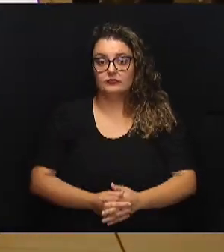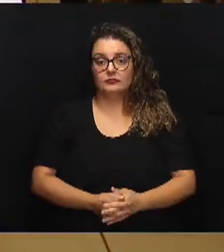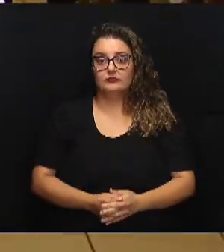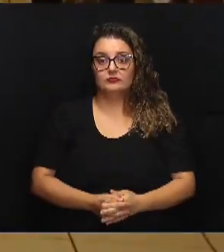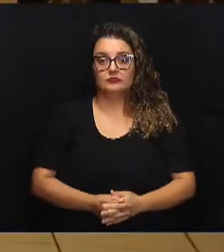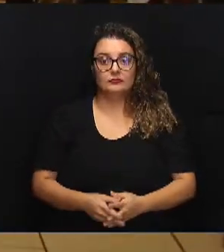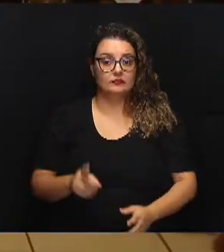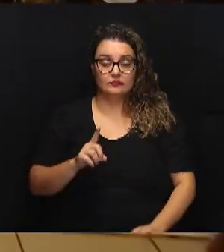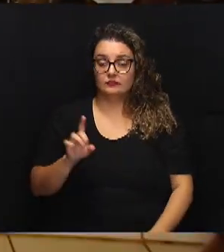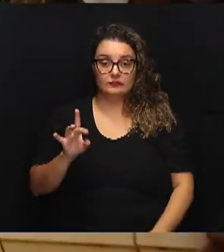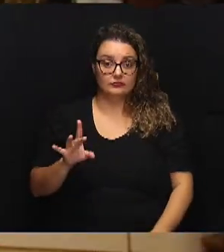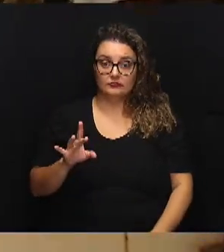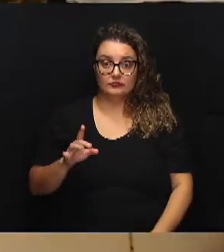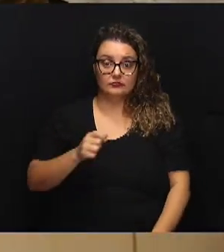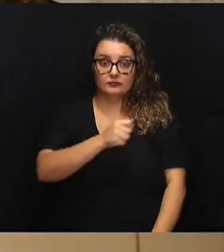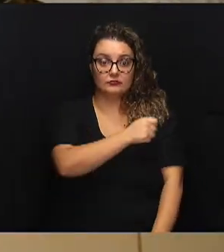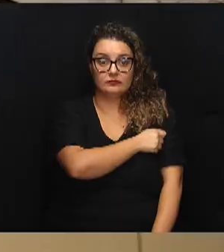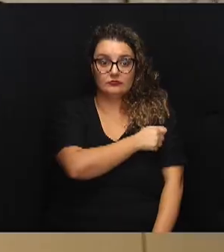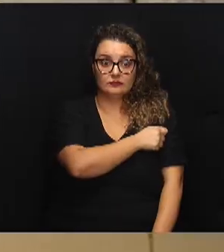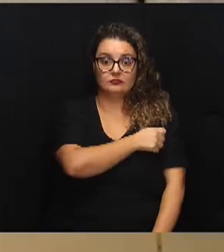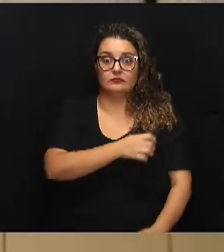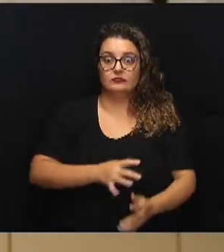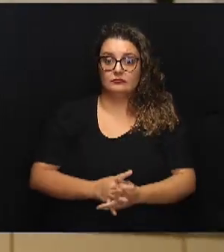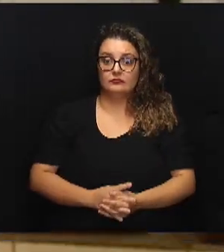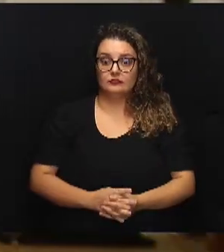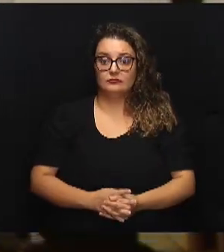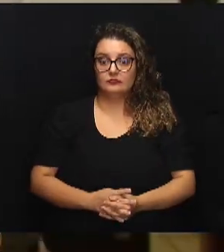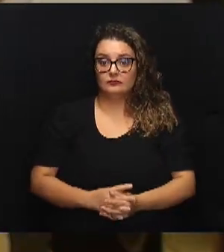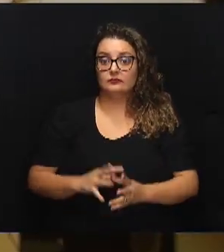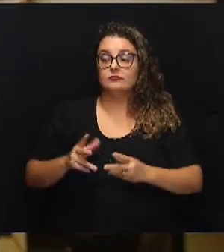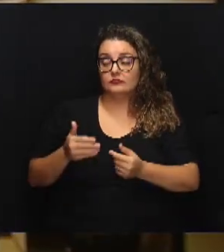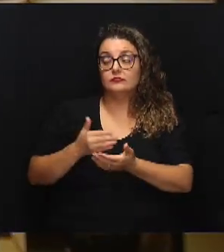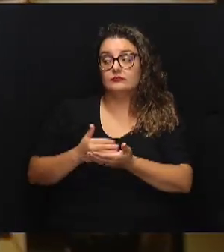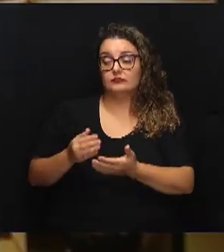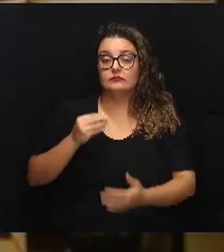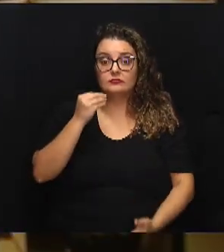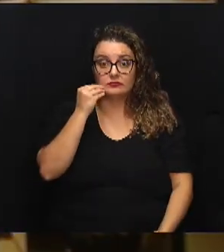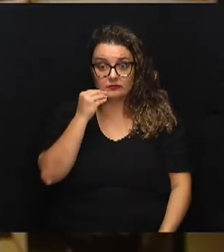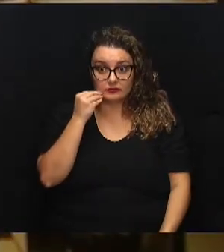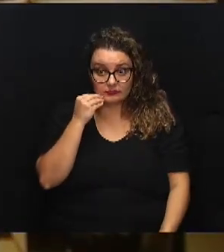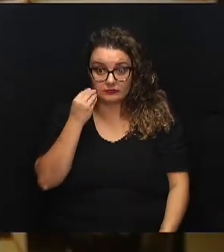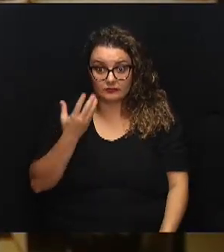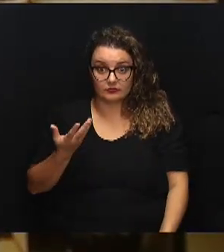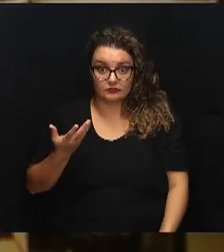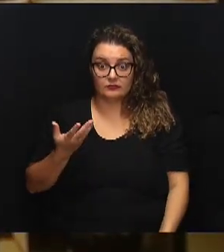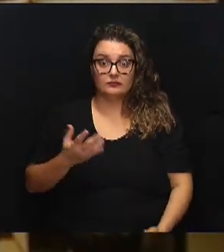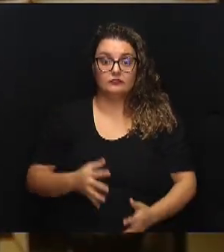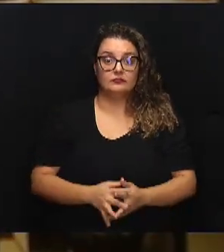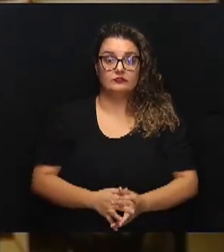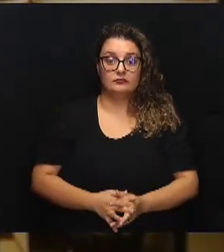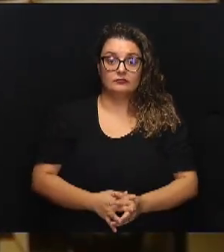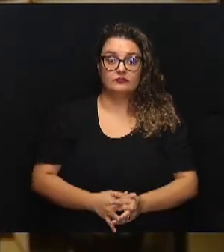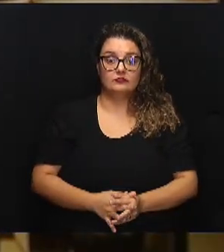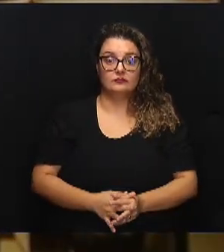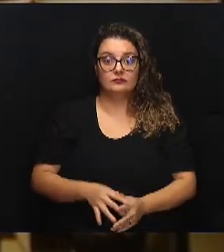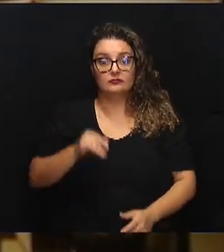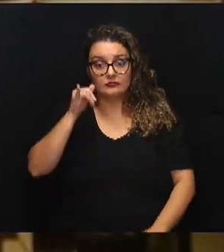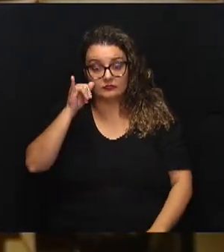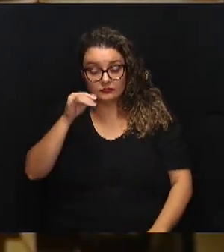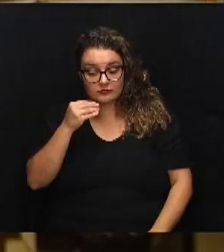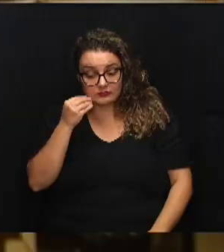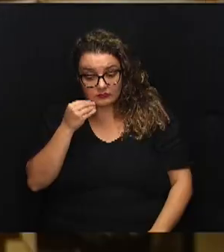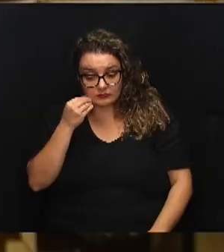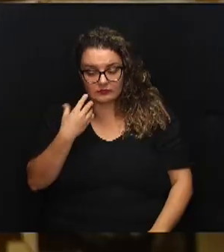Não somente para as autoridades. Tudo começa na experimentação, né? Evitando a